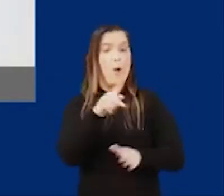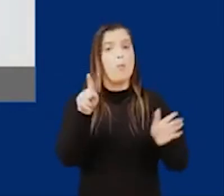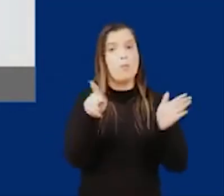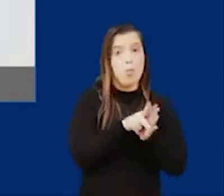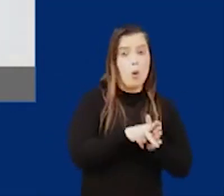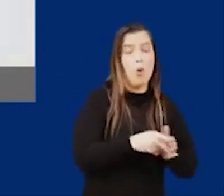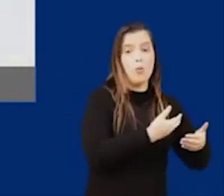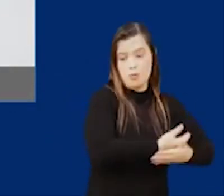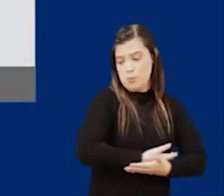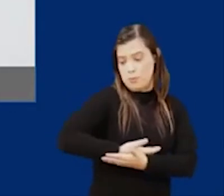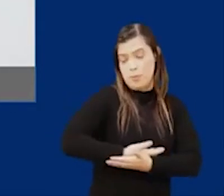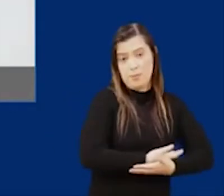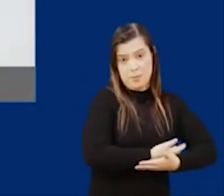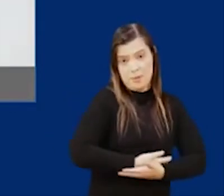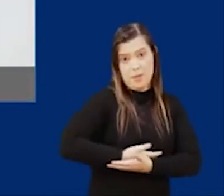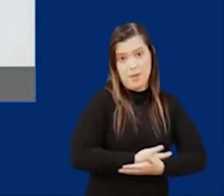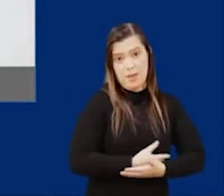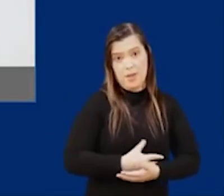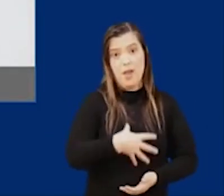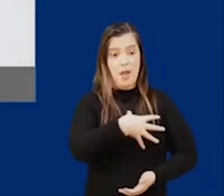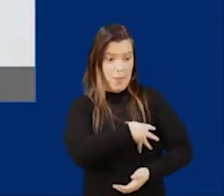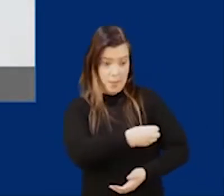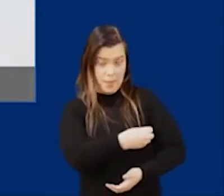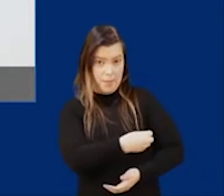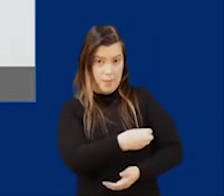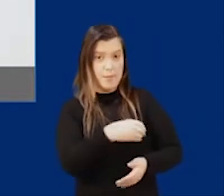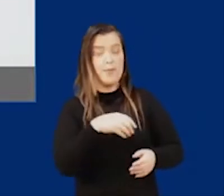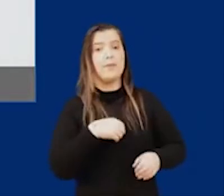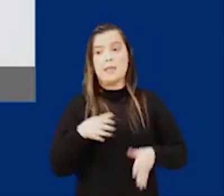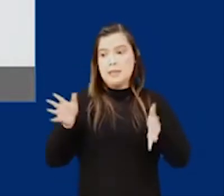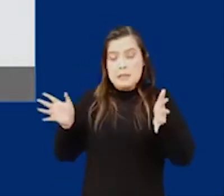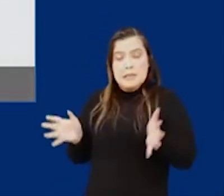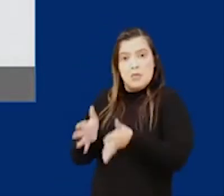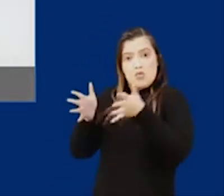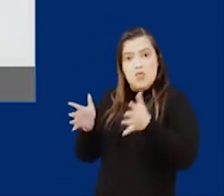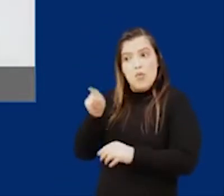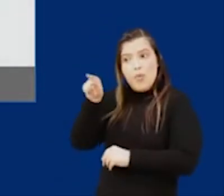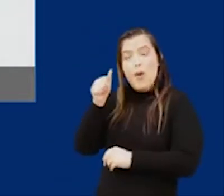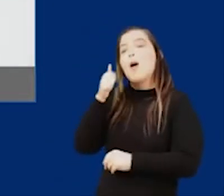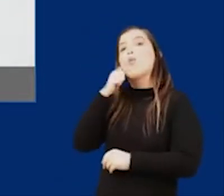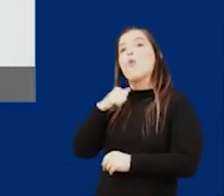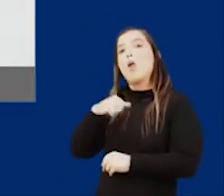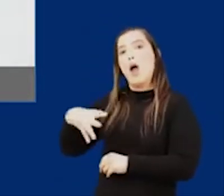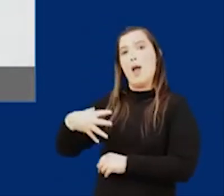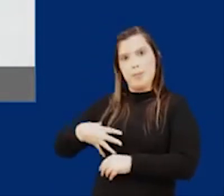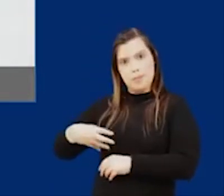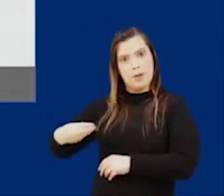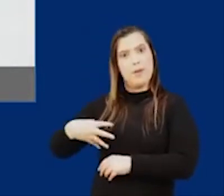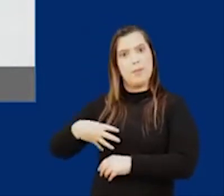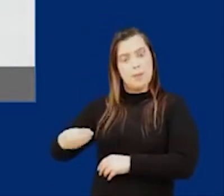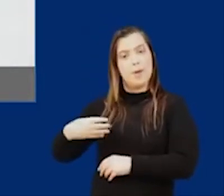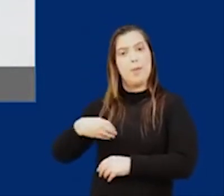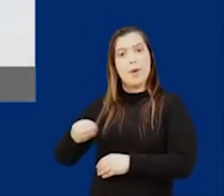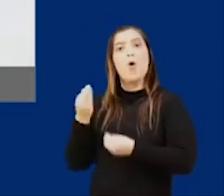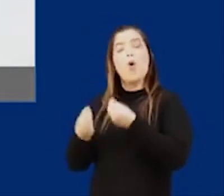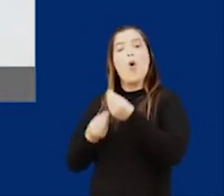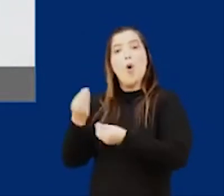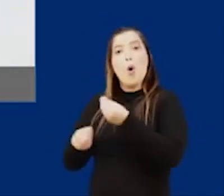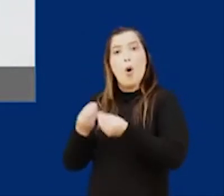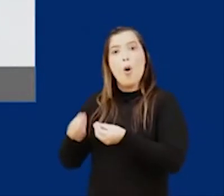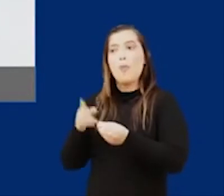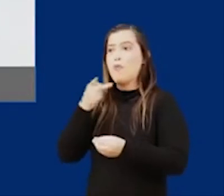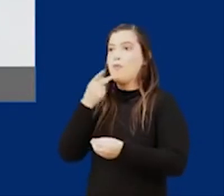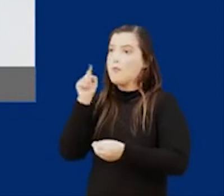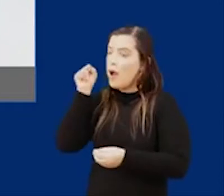né, com o leite materno, incentivar mulheres a amamentar, desmistificando que esse leite não